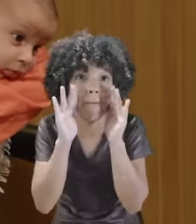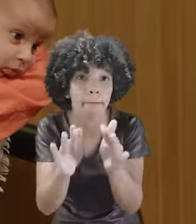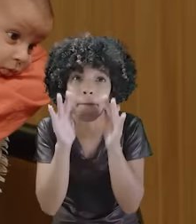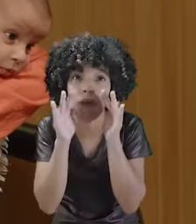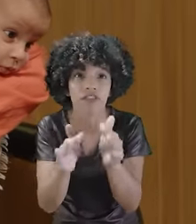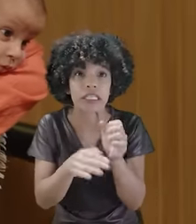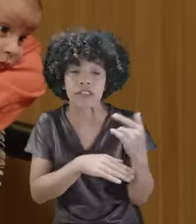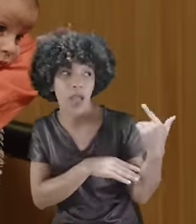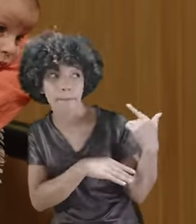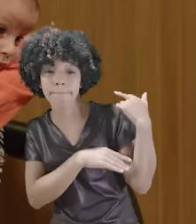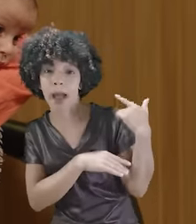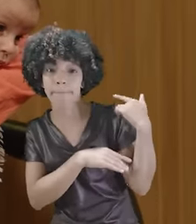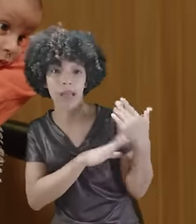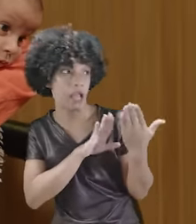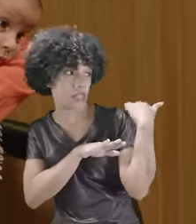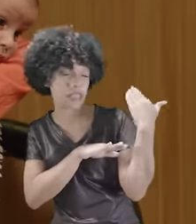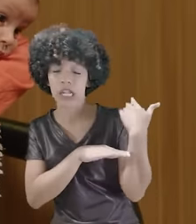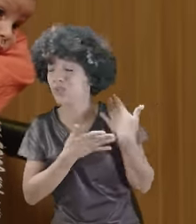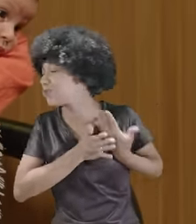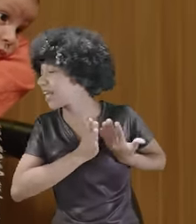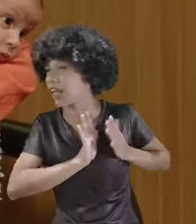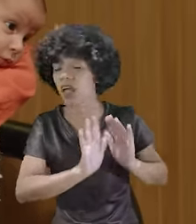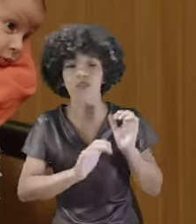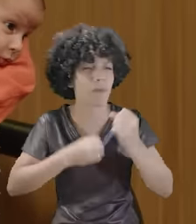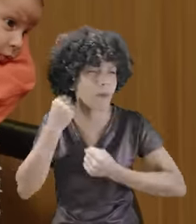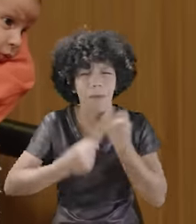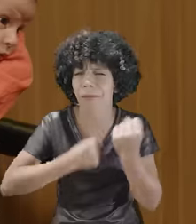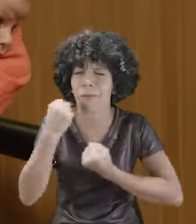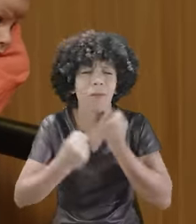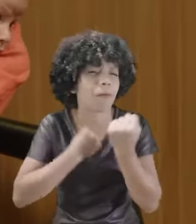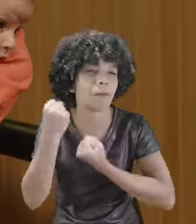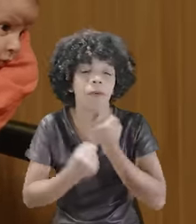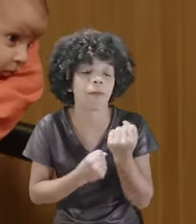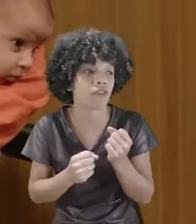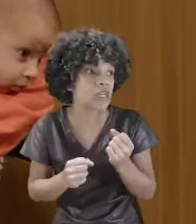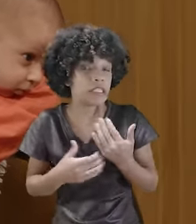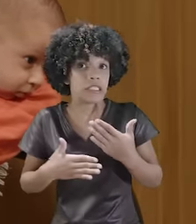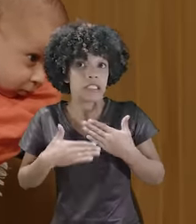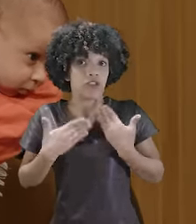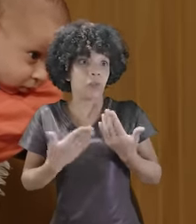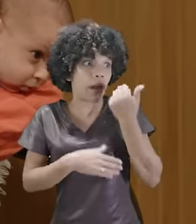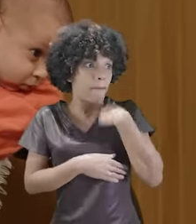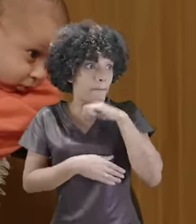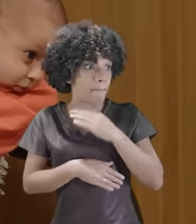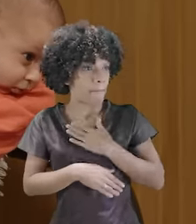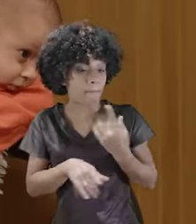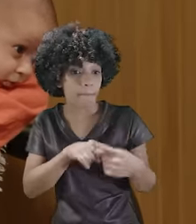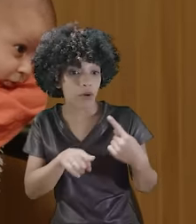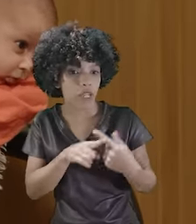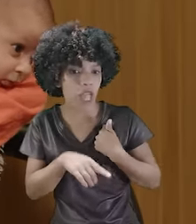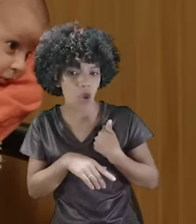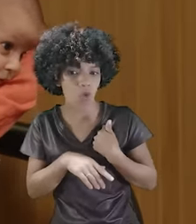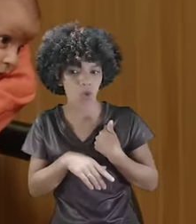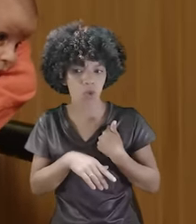se eles vão matar eu atrás não quero nem ver aí eu fiquei correndo até minha família foi uma surpresa para minha mãe que eu